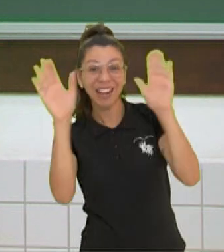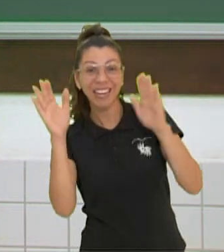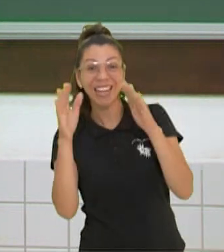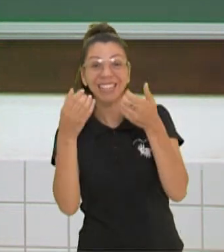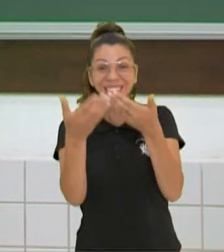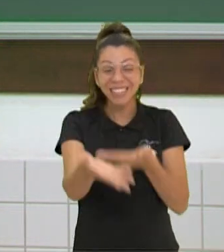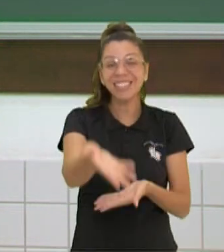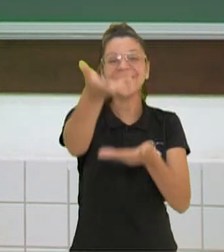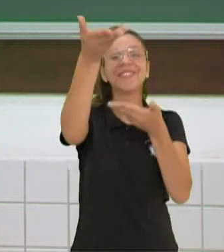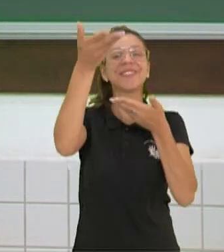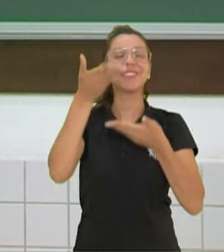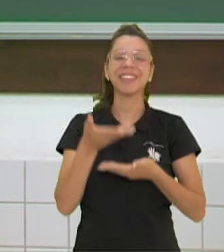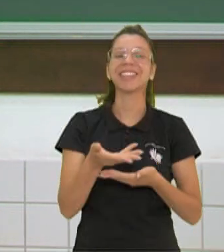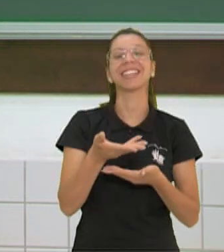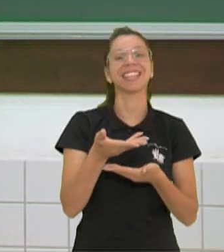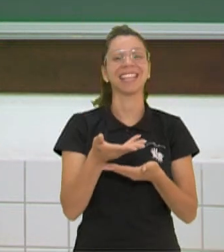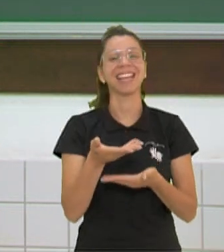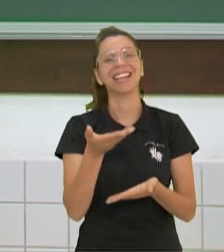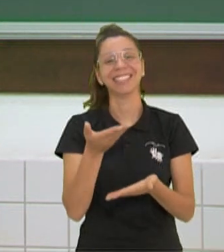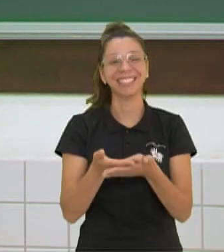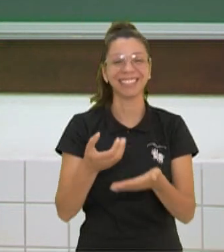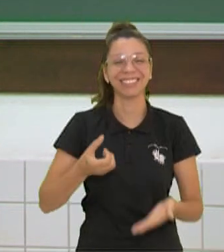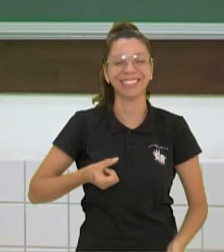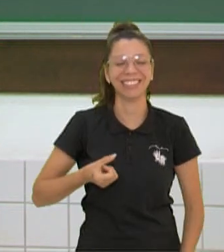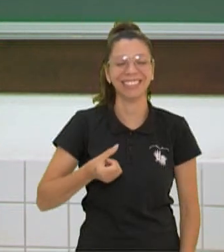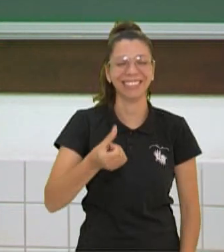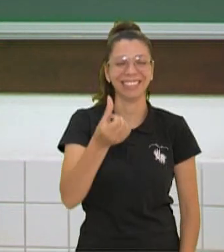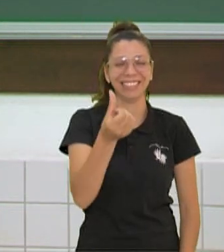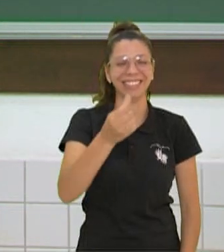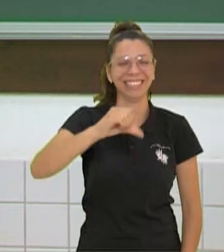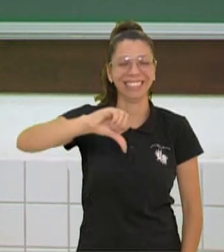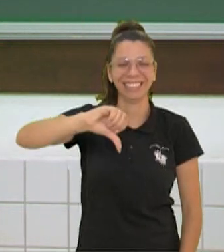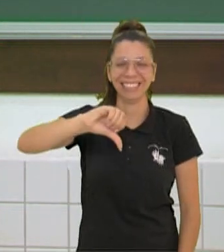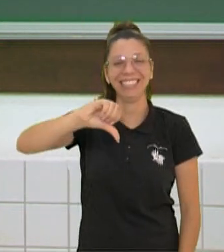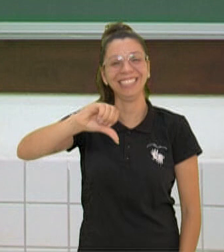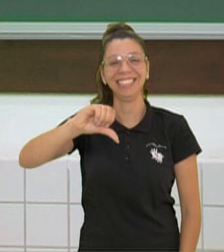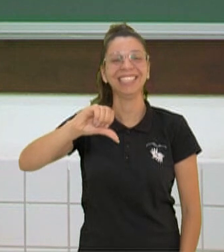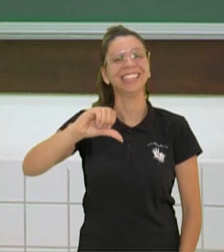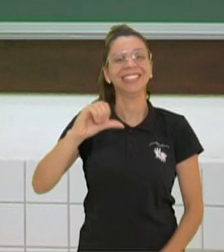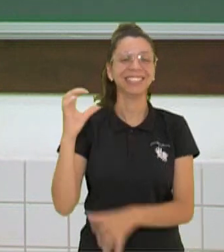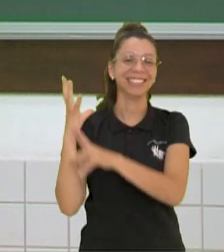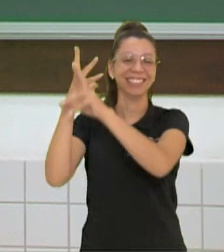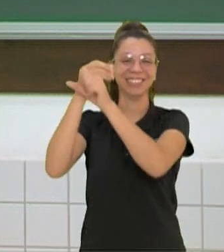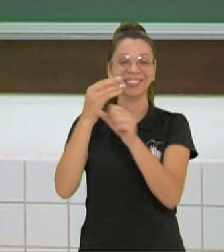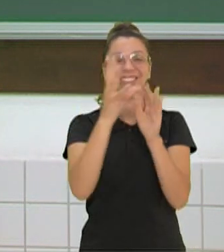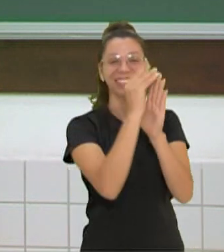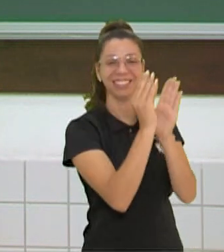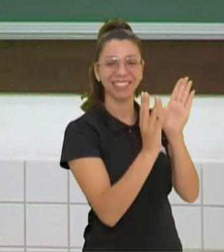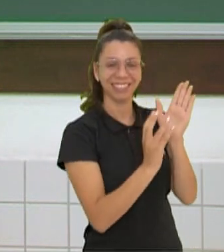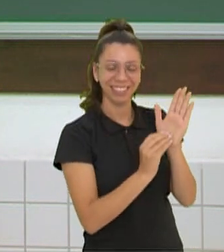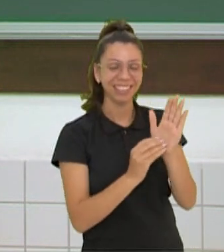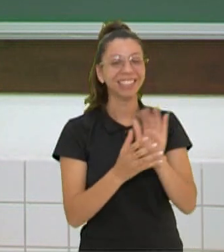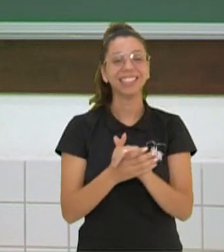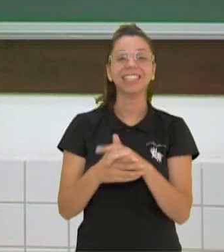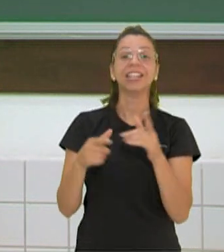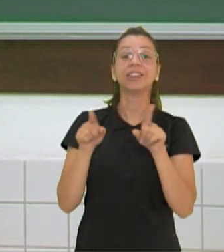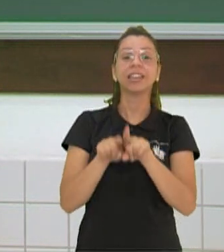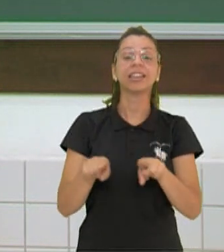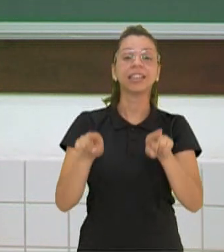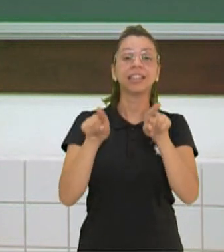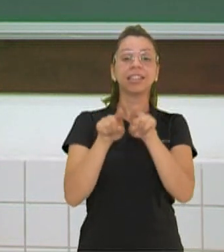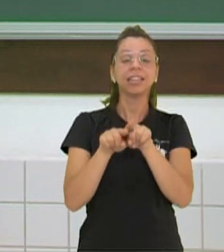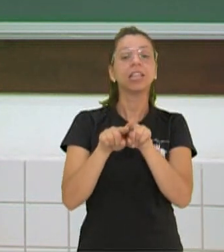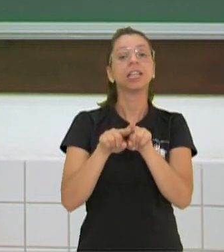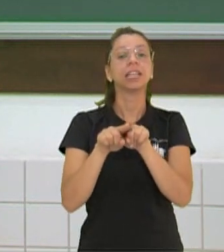Olá, sejam bem-vindos à aula 69. Hoje a gente vai falar sobre retomada dos conteúdos, sincretismo